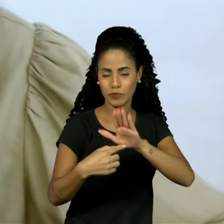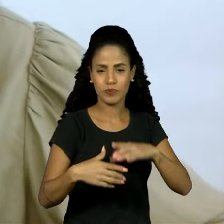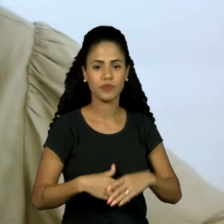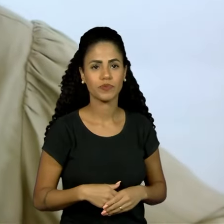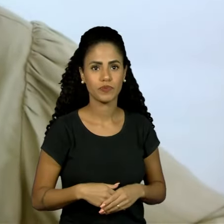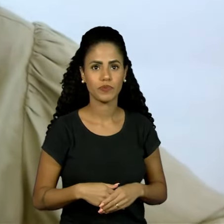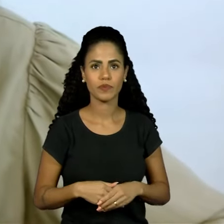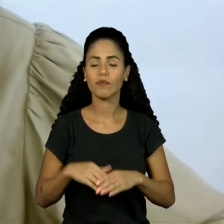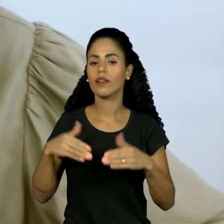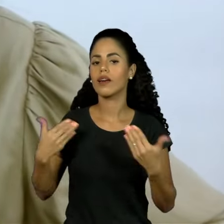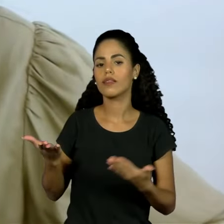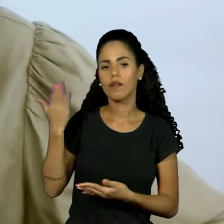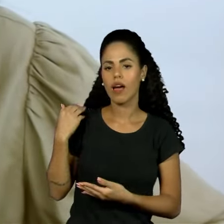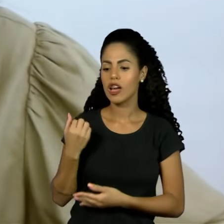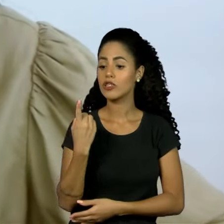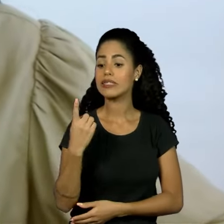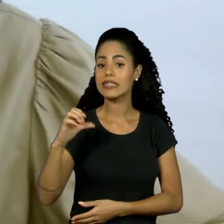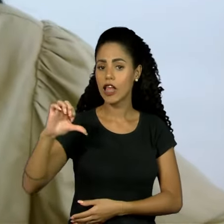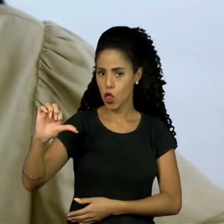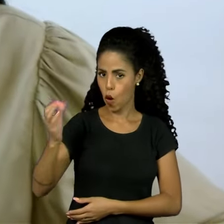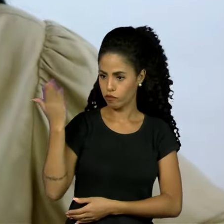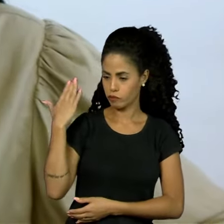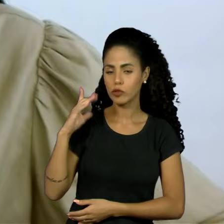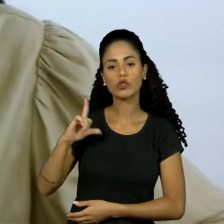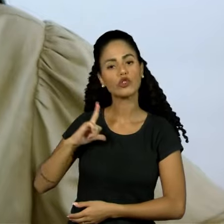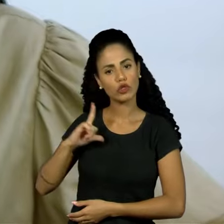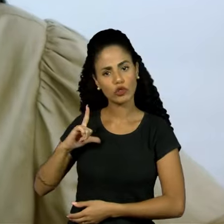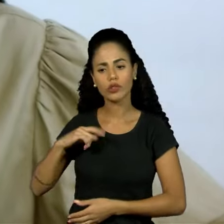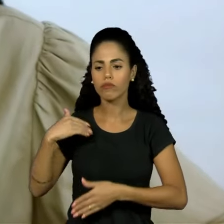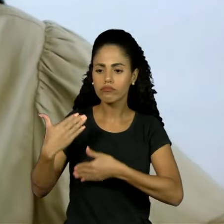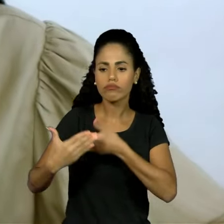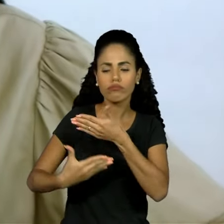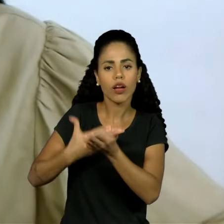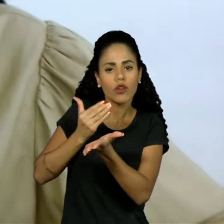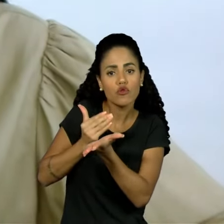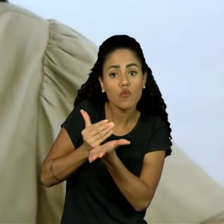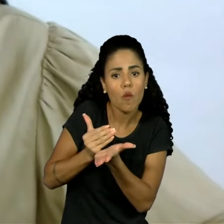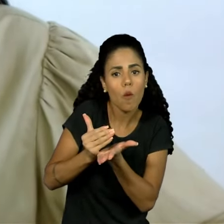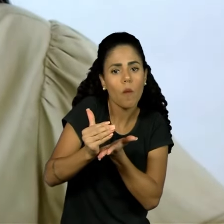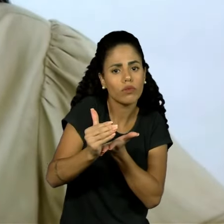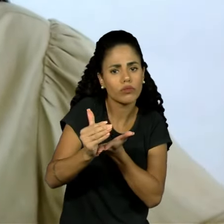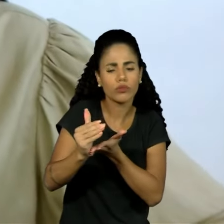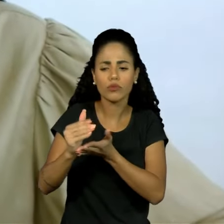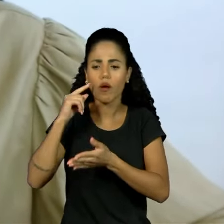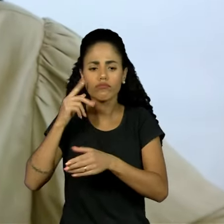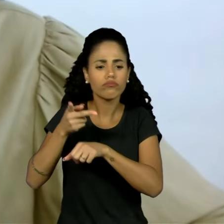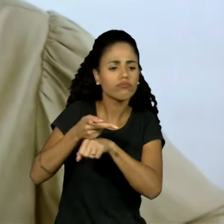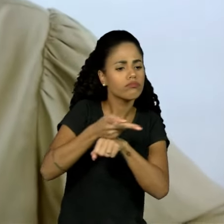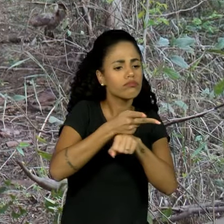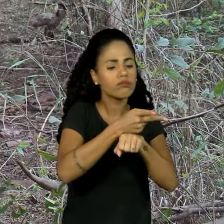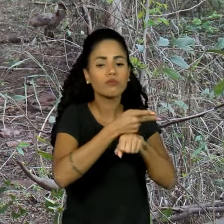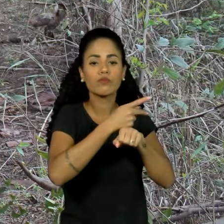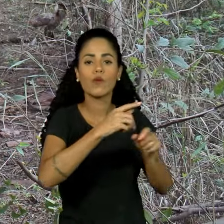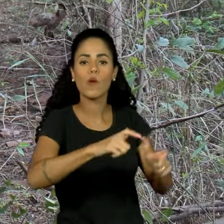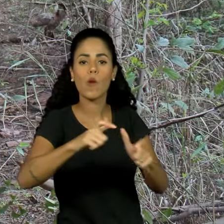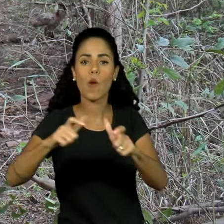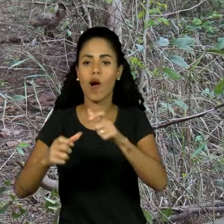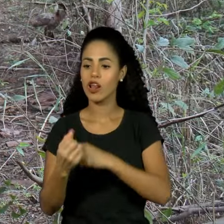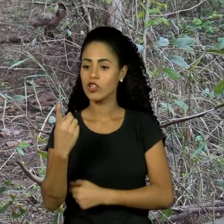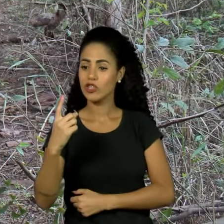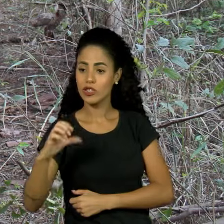Inicialmente tínhamos cerca de 19 sítios, e aí começamos a fazer prospecção, e dos 19